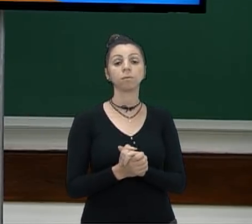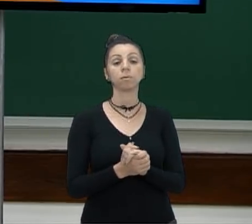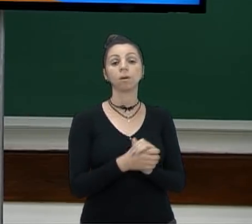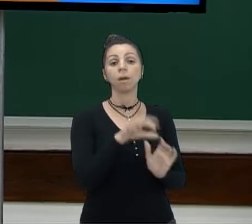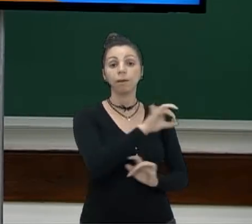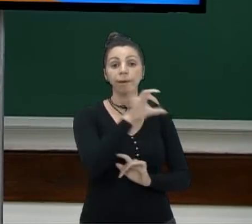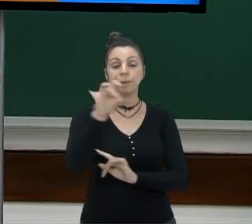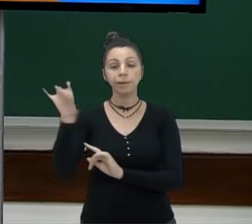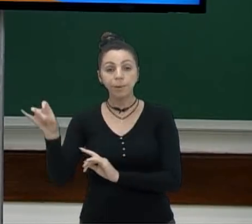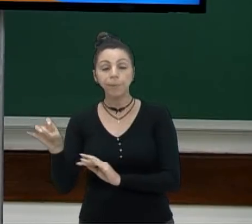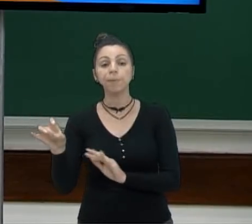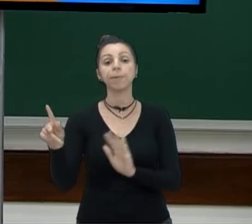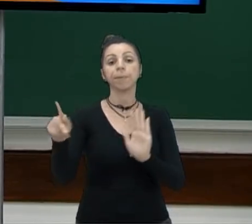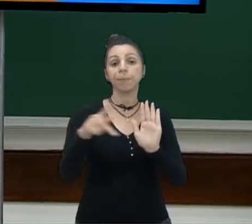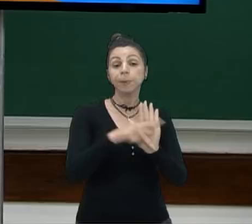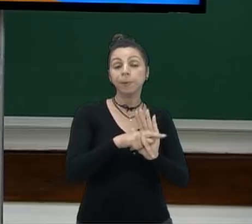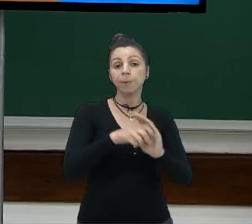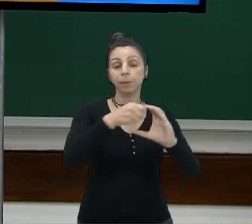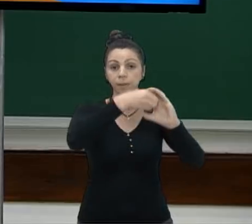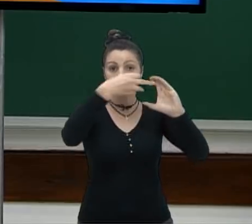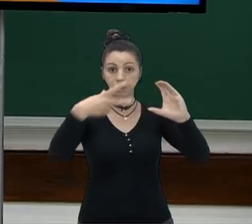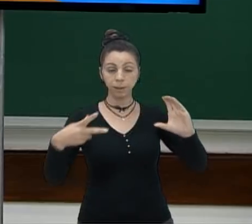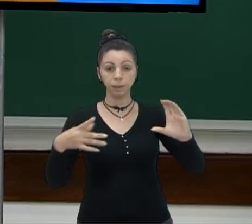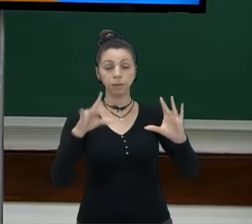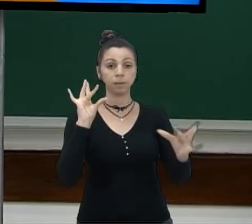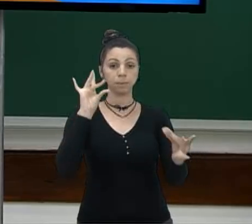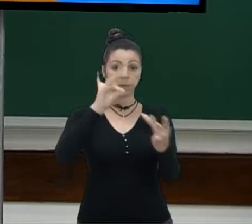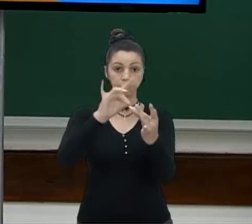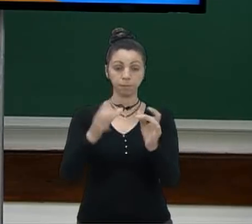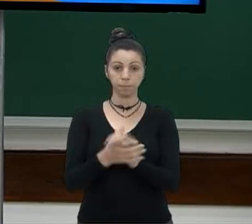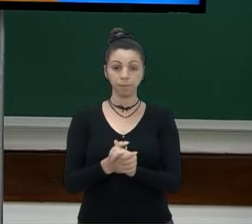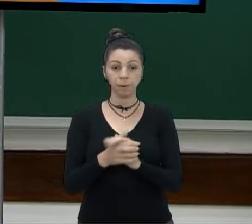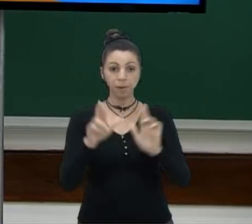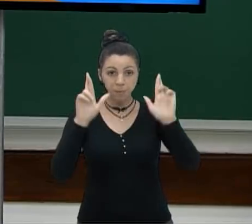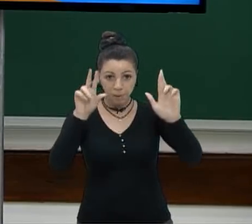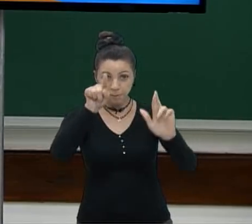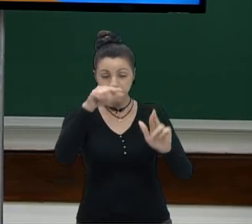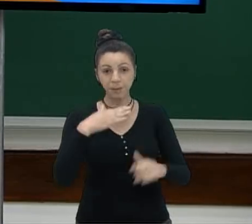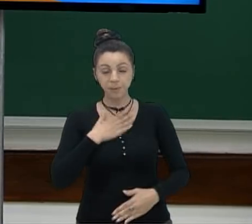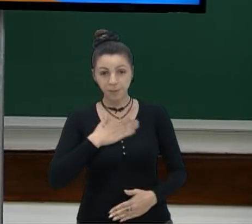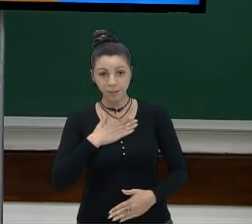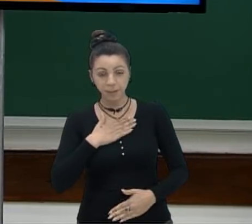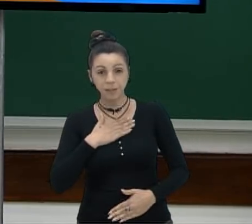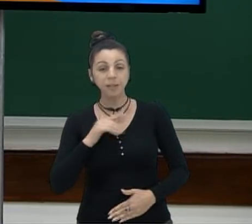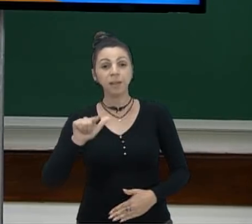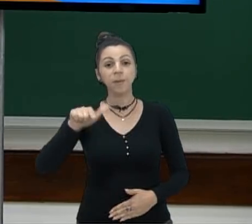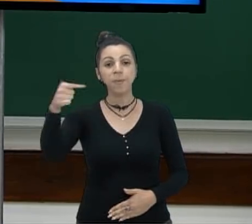apresenta suas propriedades específicas. Espero que vocês tenham gostado e eu encontro vocês na nossa